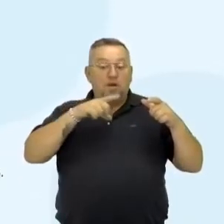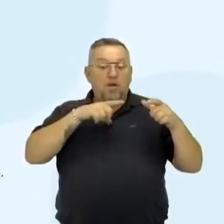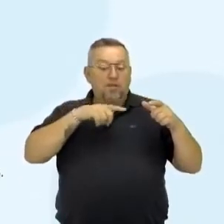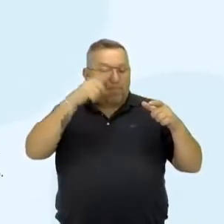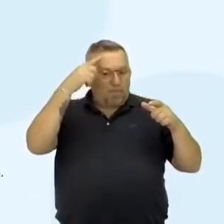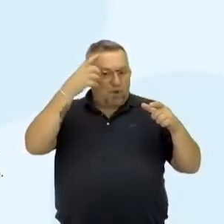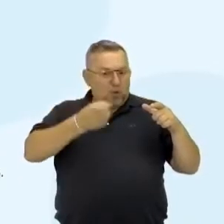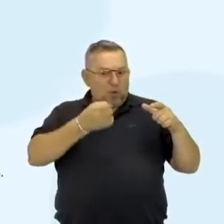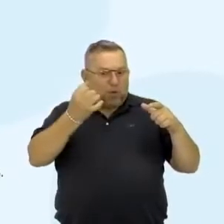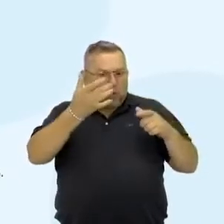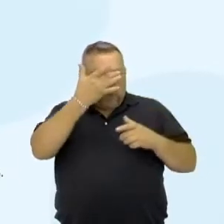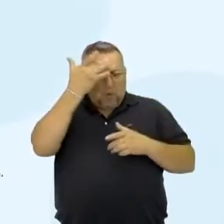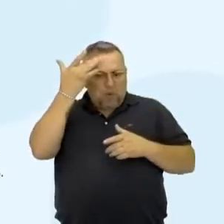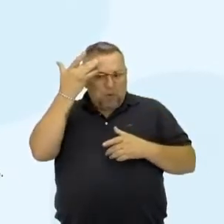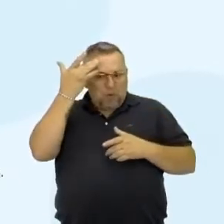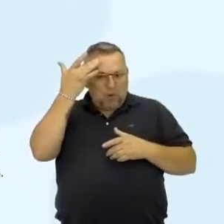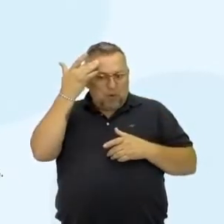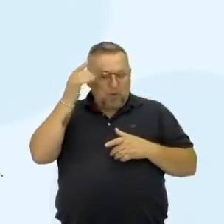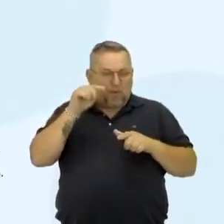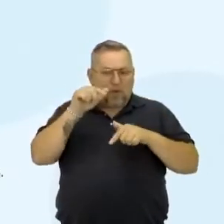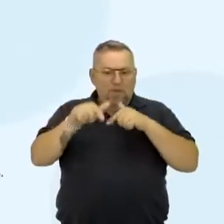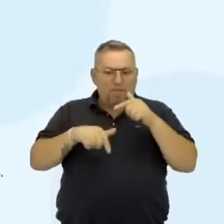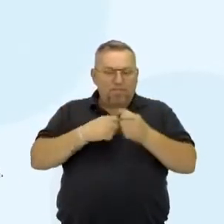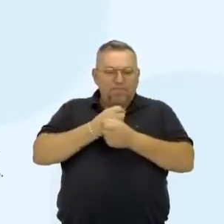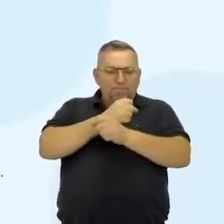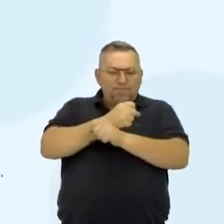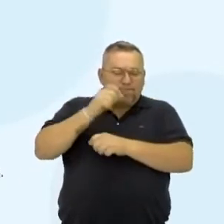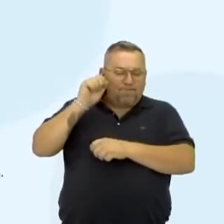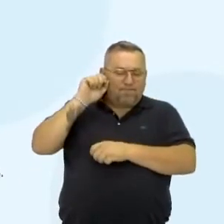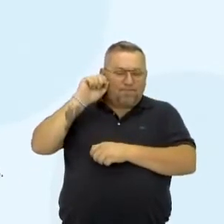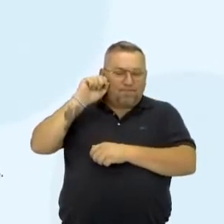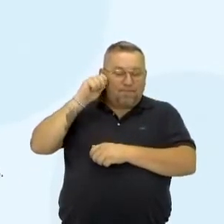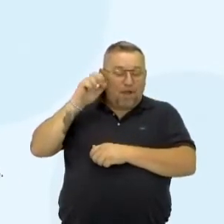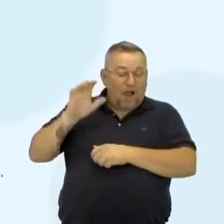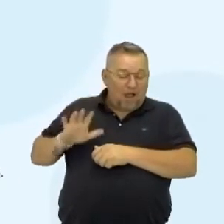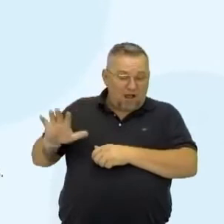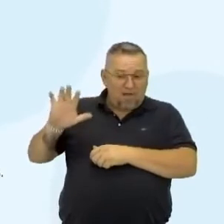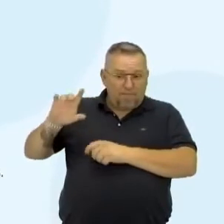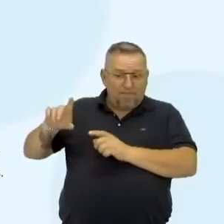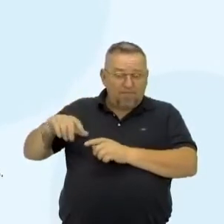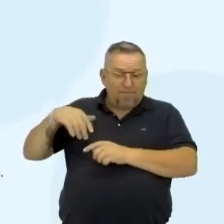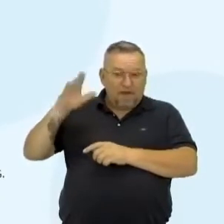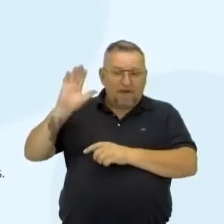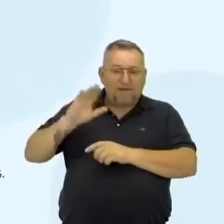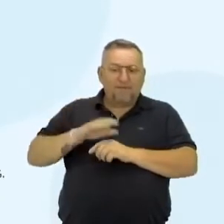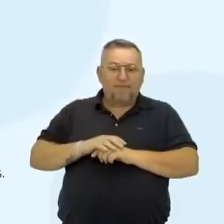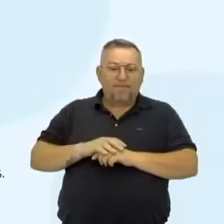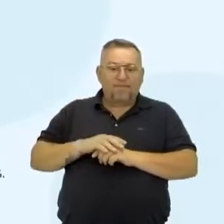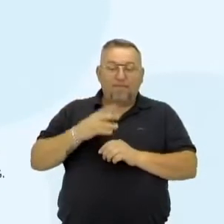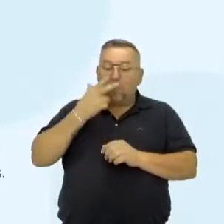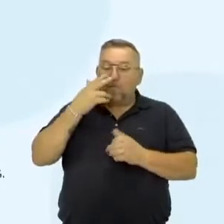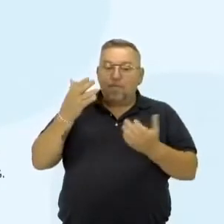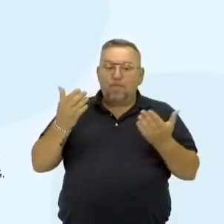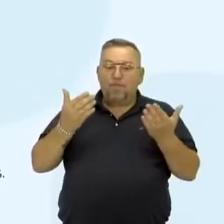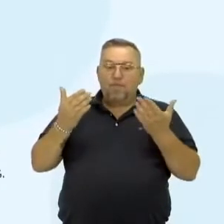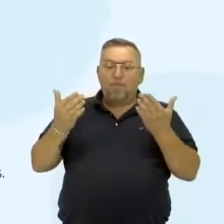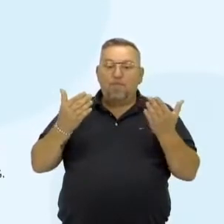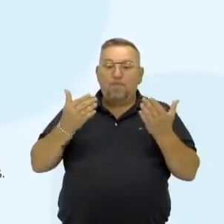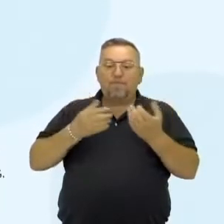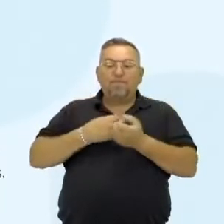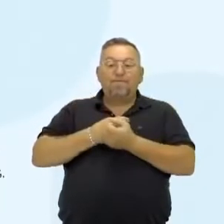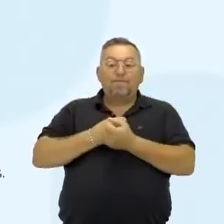pensar na quantidade de pessoas, a mão de obra africana ela foi muito mais explorada. Então, a semelhança entre ambas é